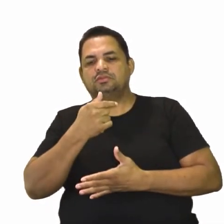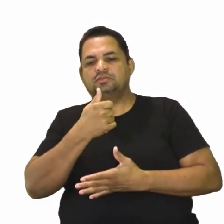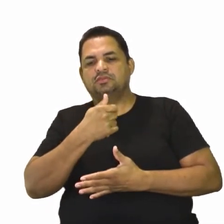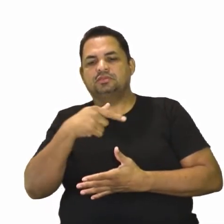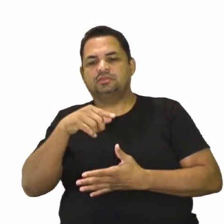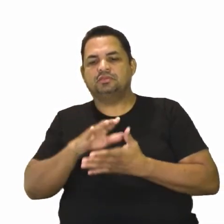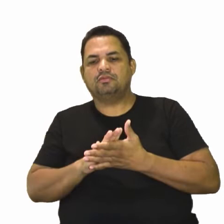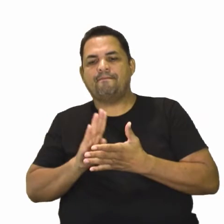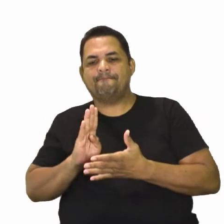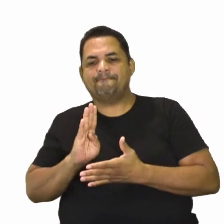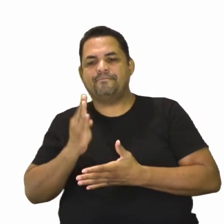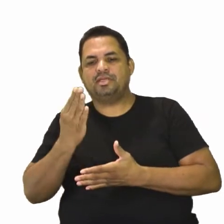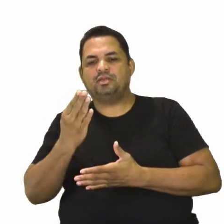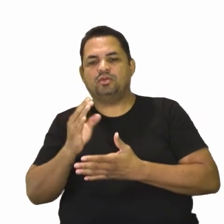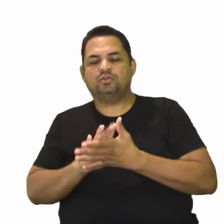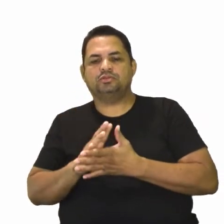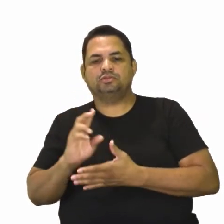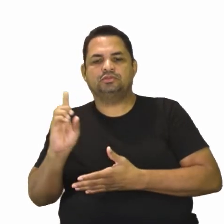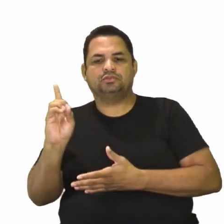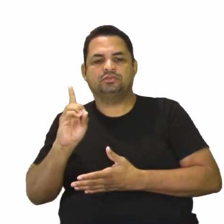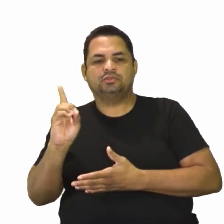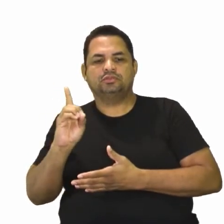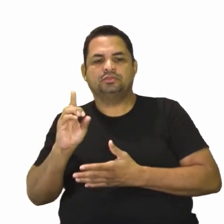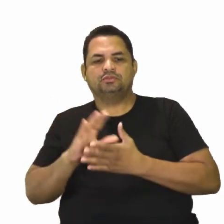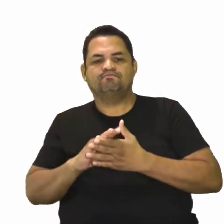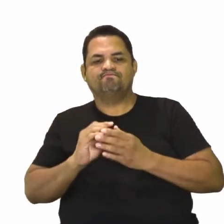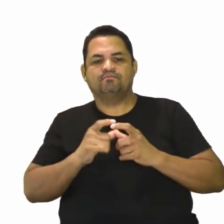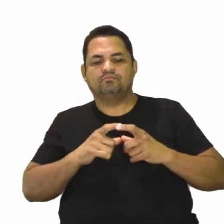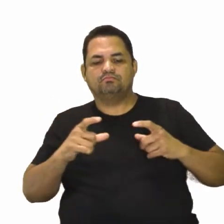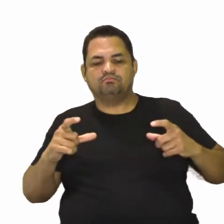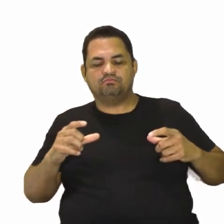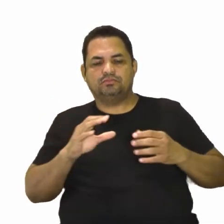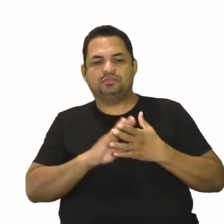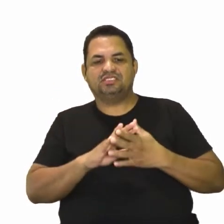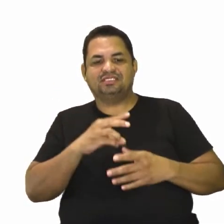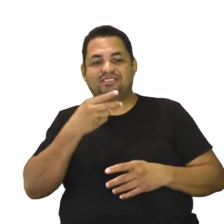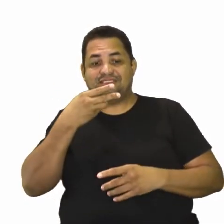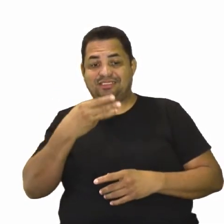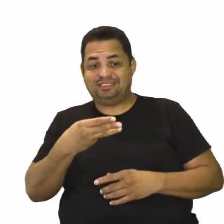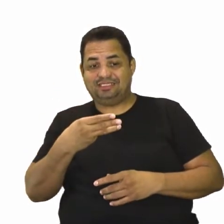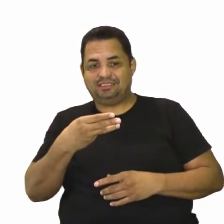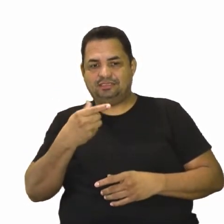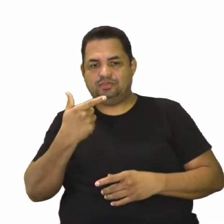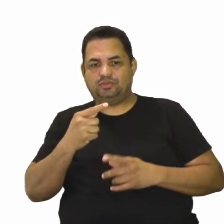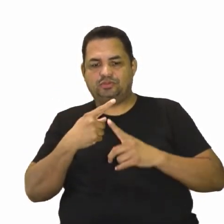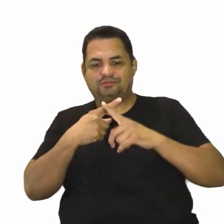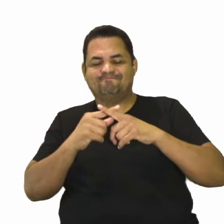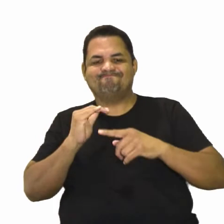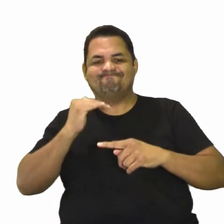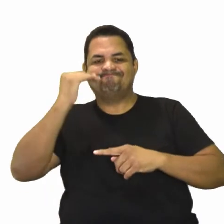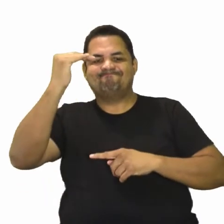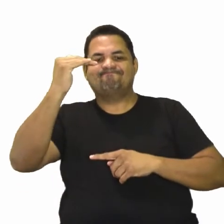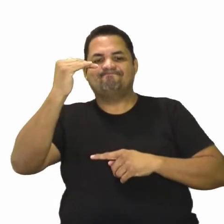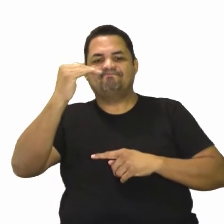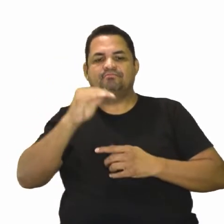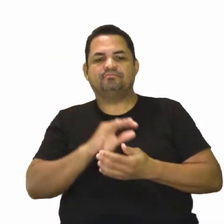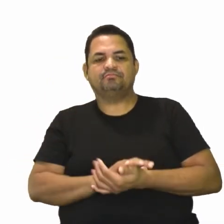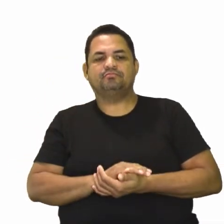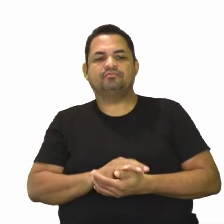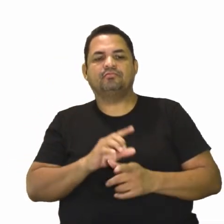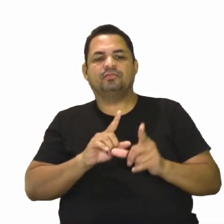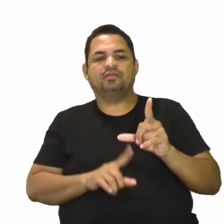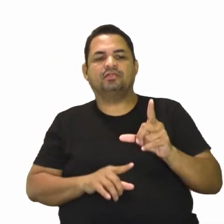105,71 bilhões. Ou seja, cresceu 32 vezes durante o governo militar. Ou letra